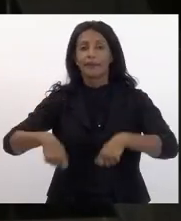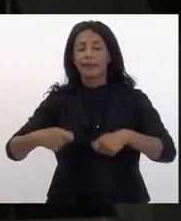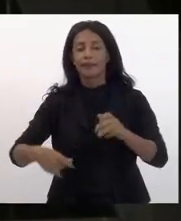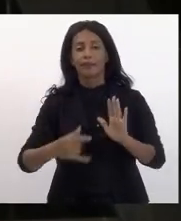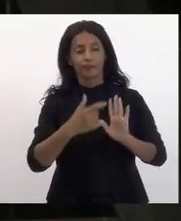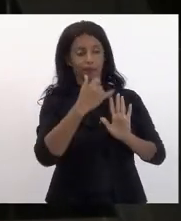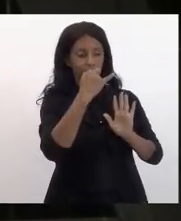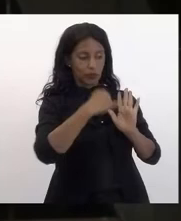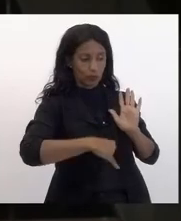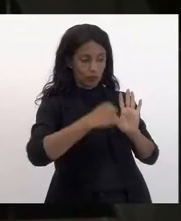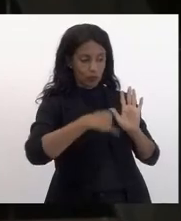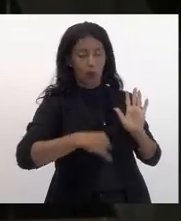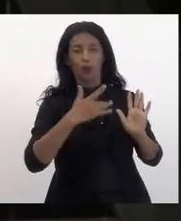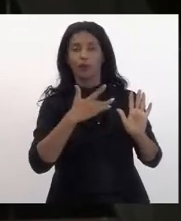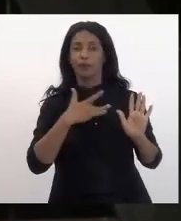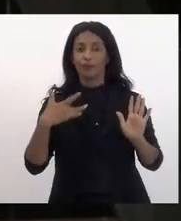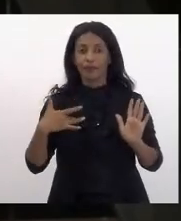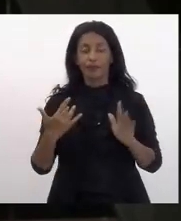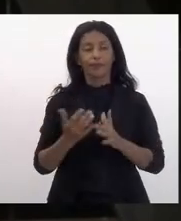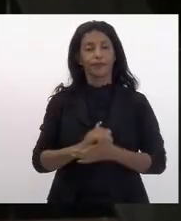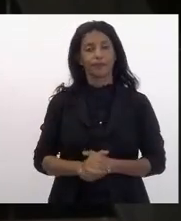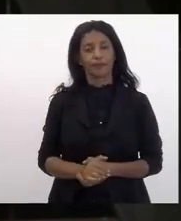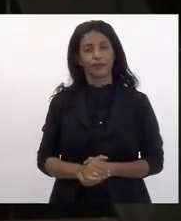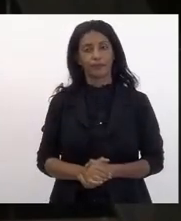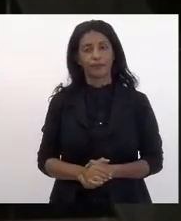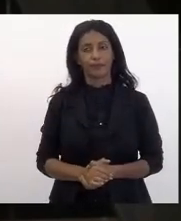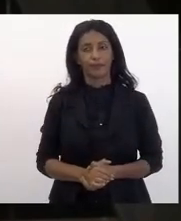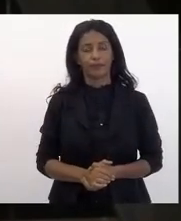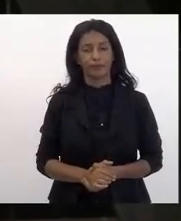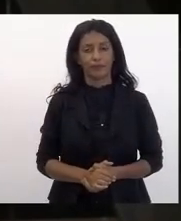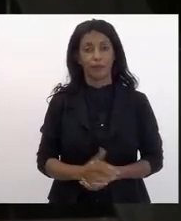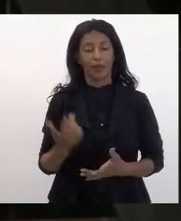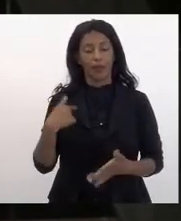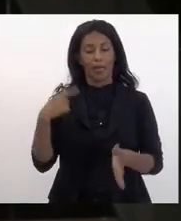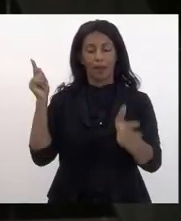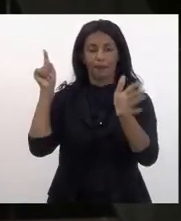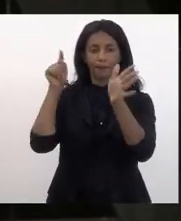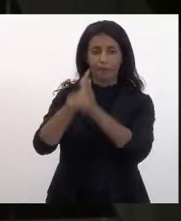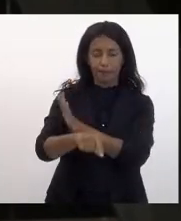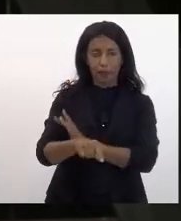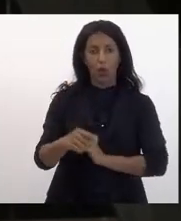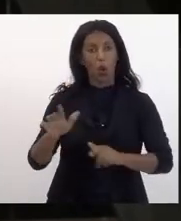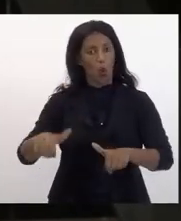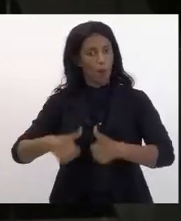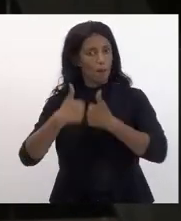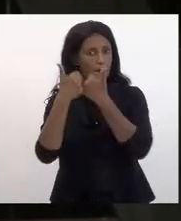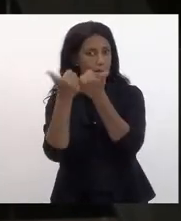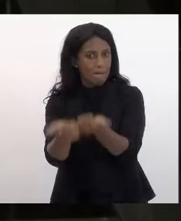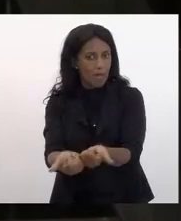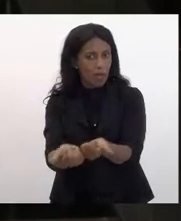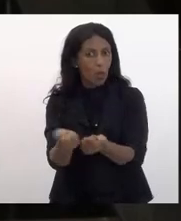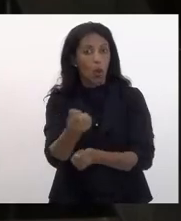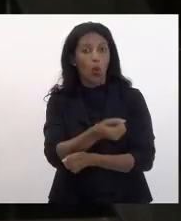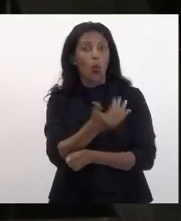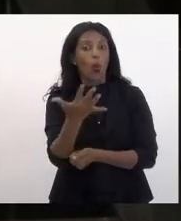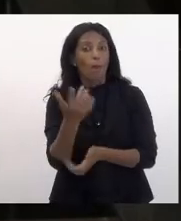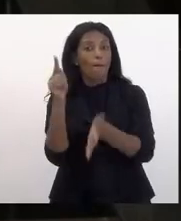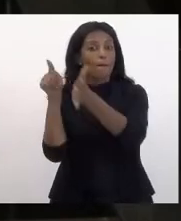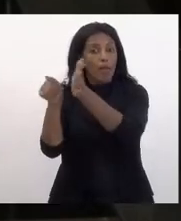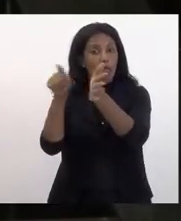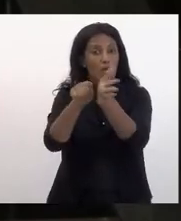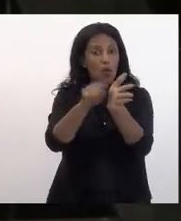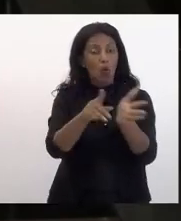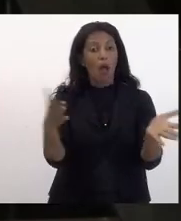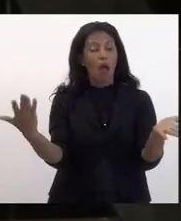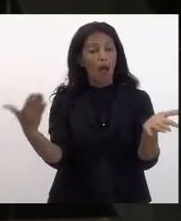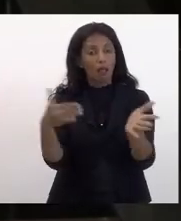do passaporte sanitário? É a pergunta, ou melhor, são as perguntas que até